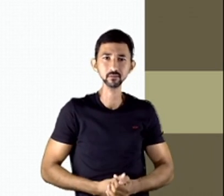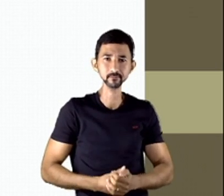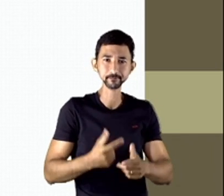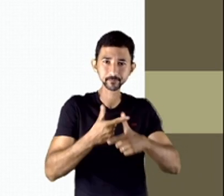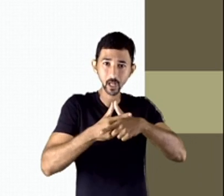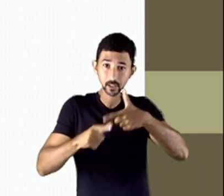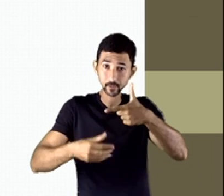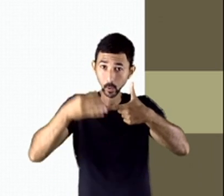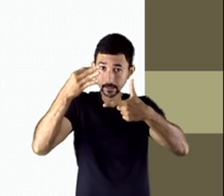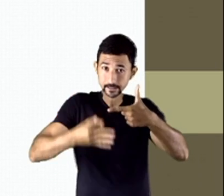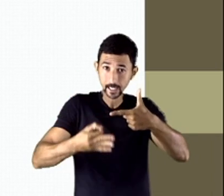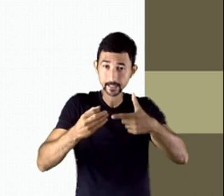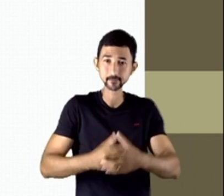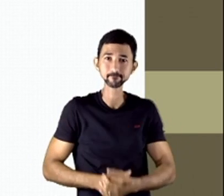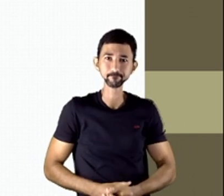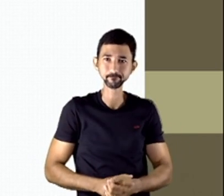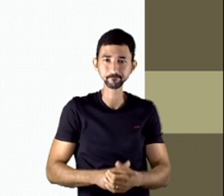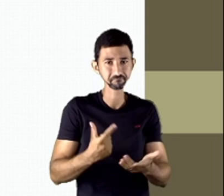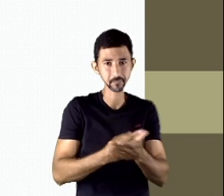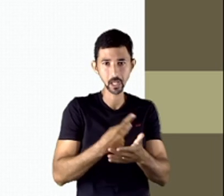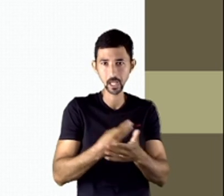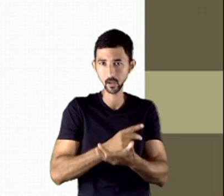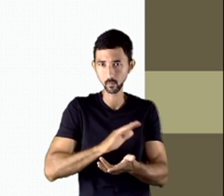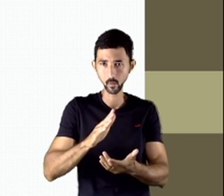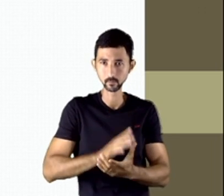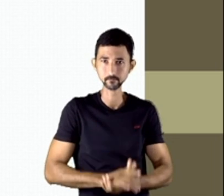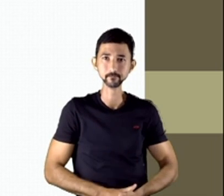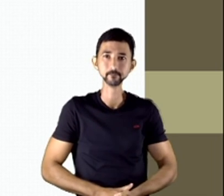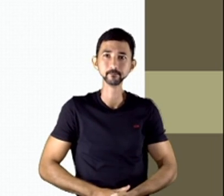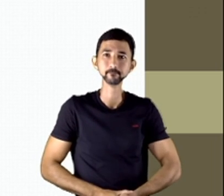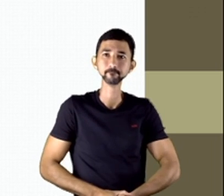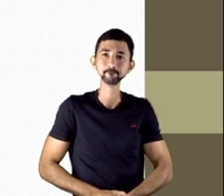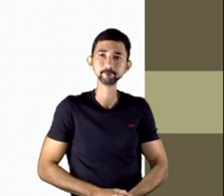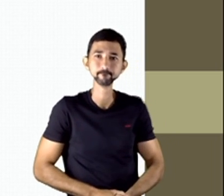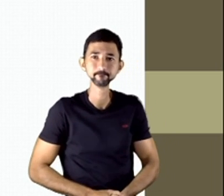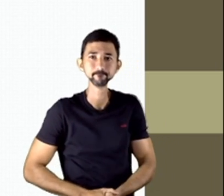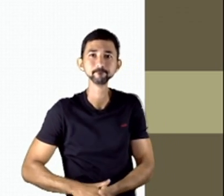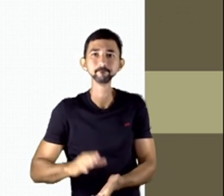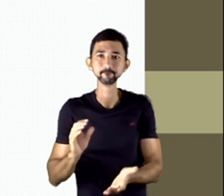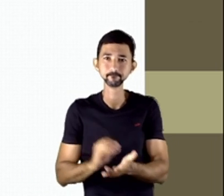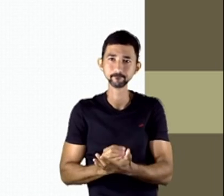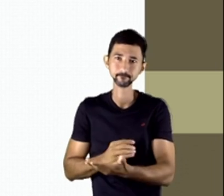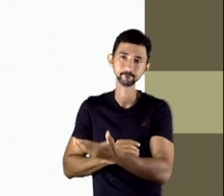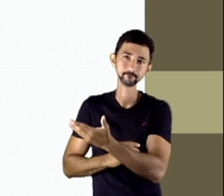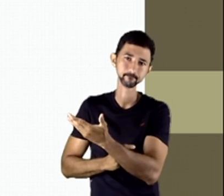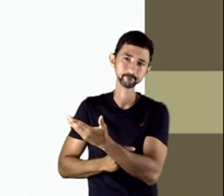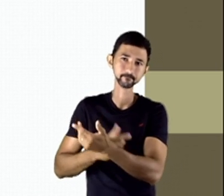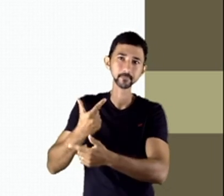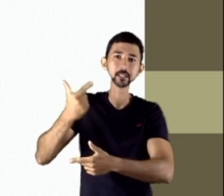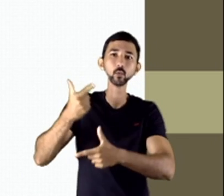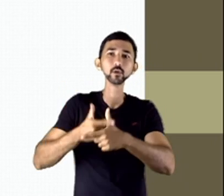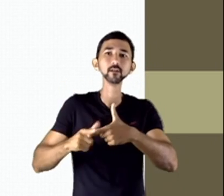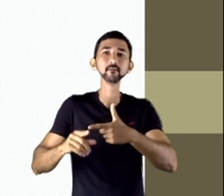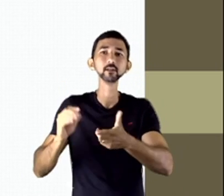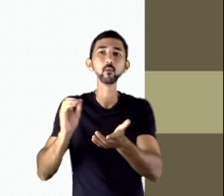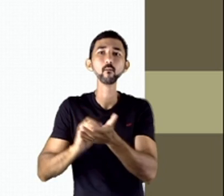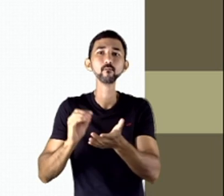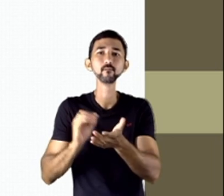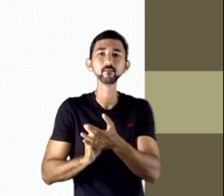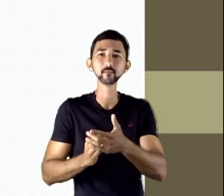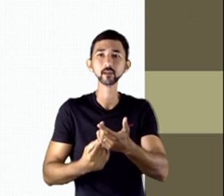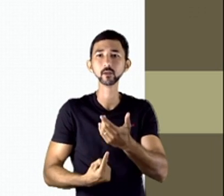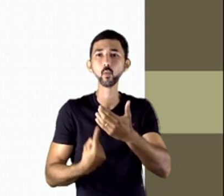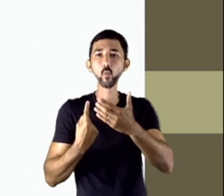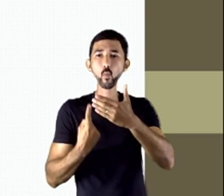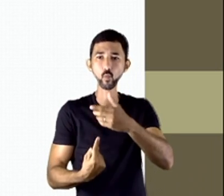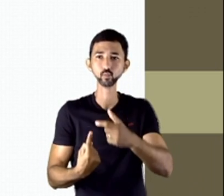é exata. Então, não teve problema nenhum. Já na segunda divisão, houve resto igual